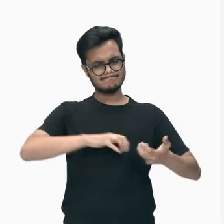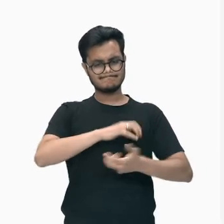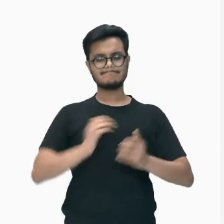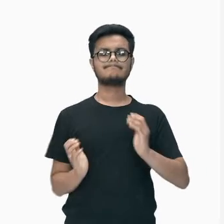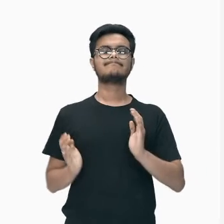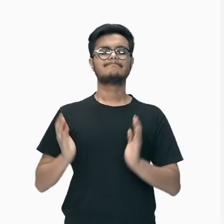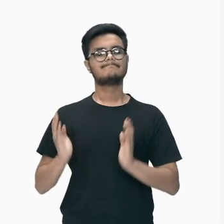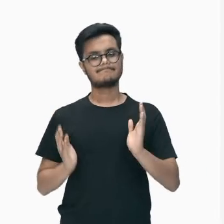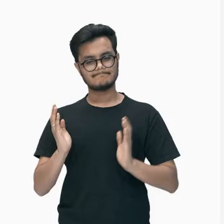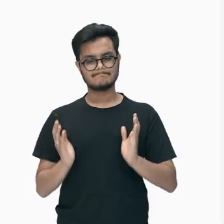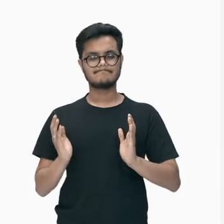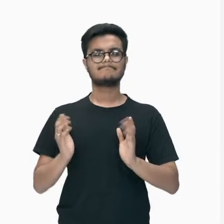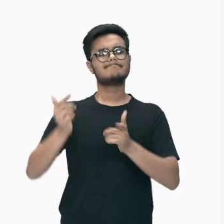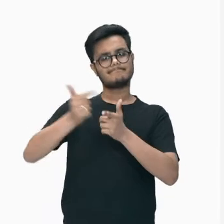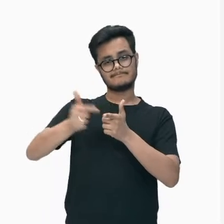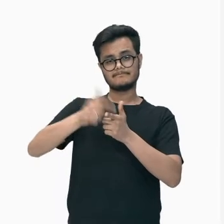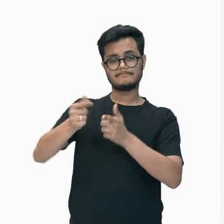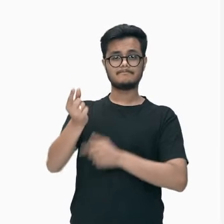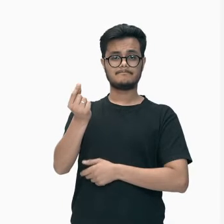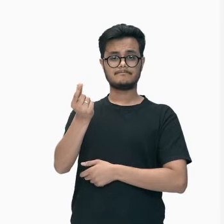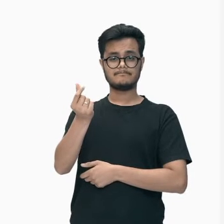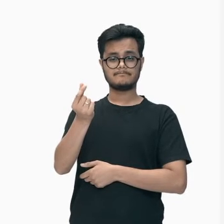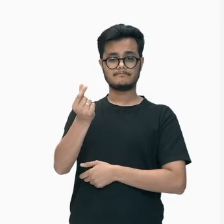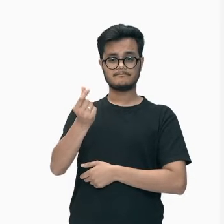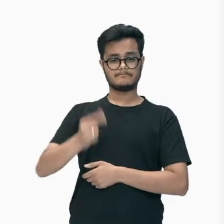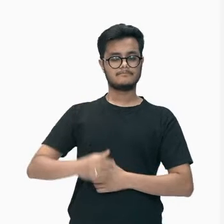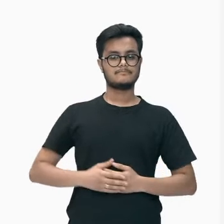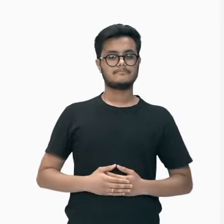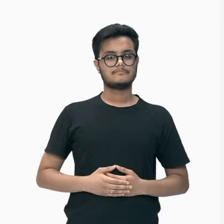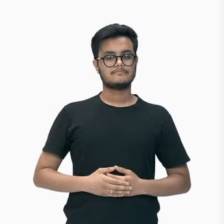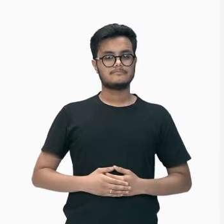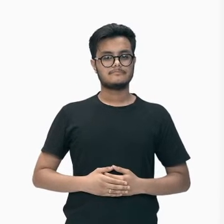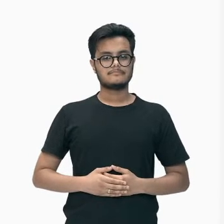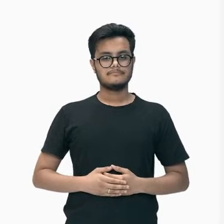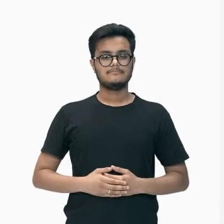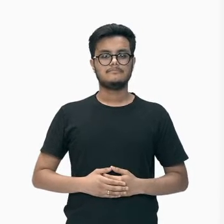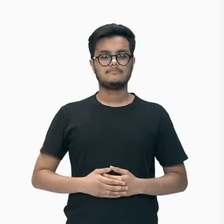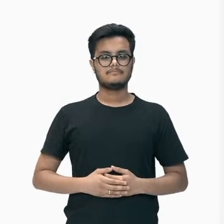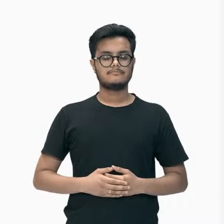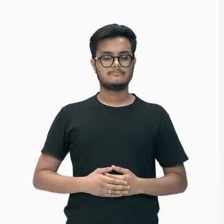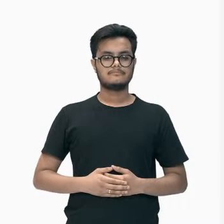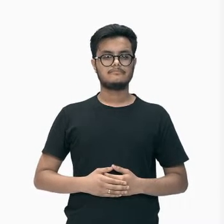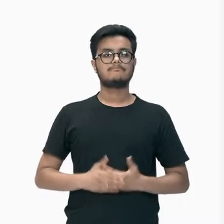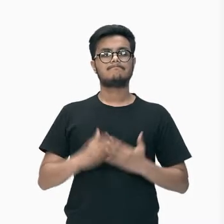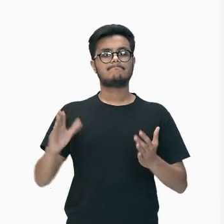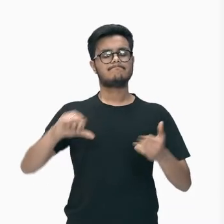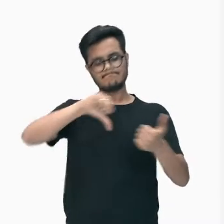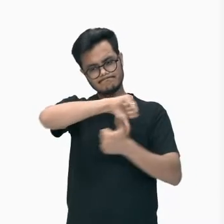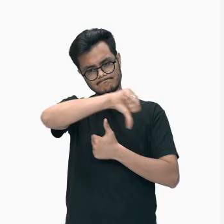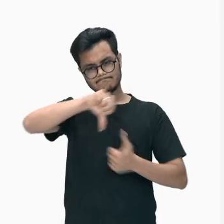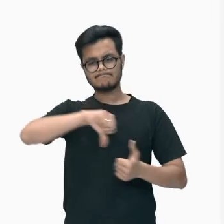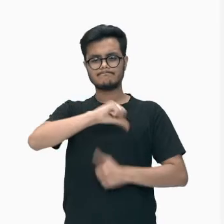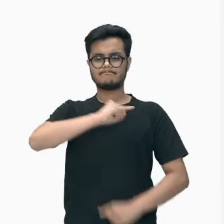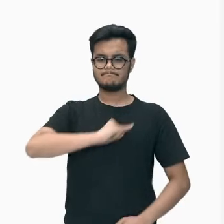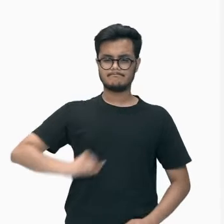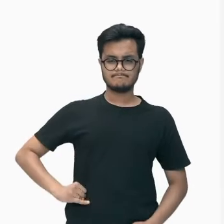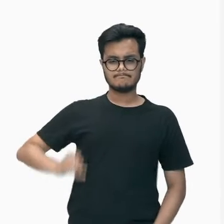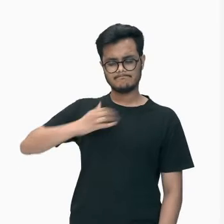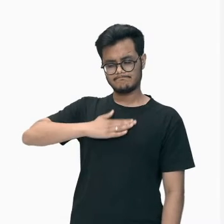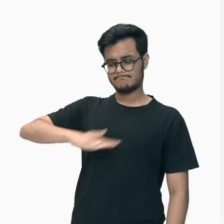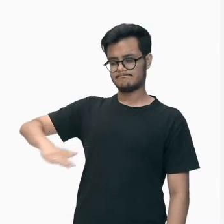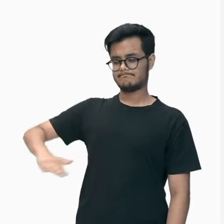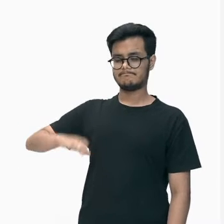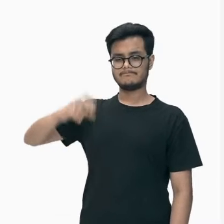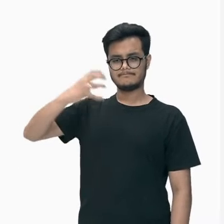aí a mudança, né, de regime, e Dom